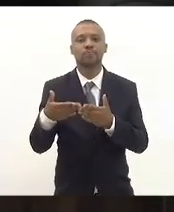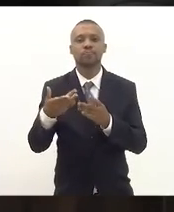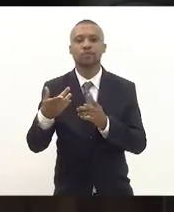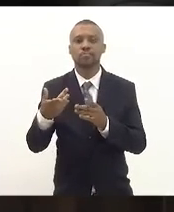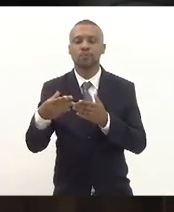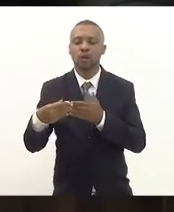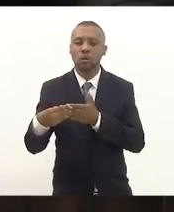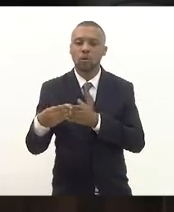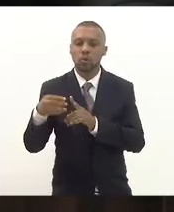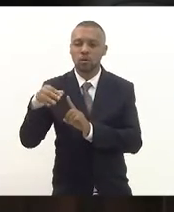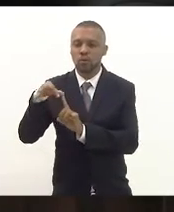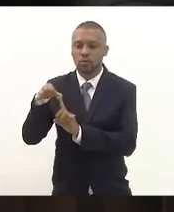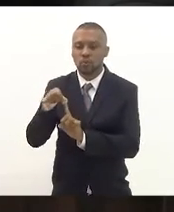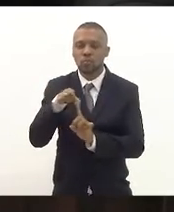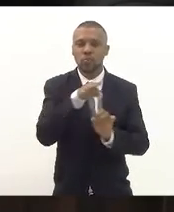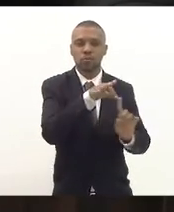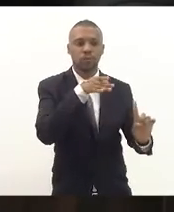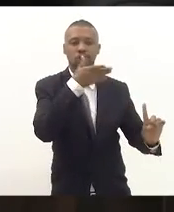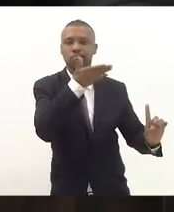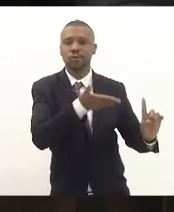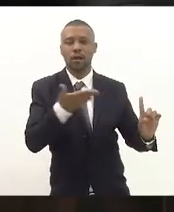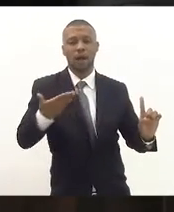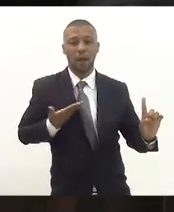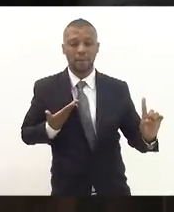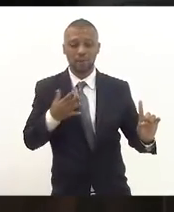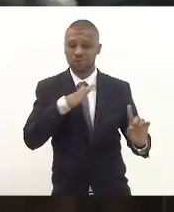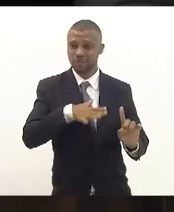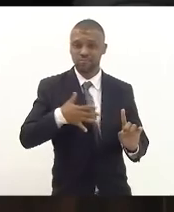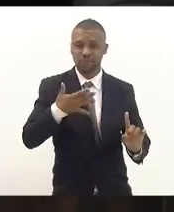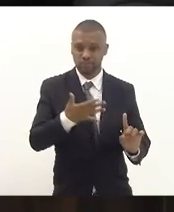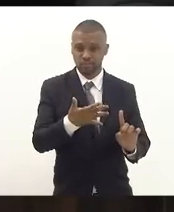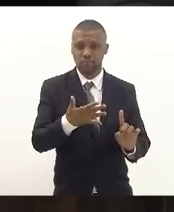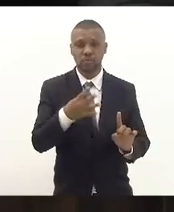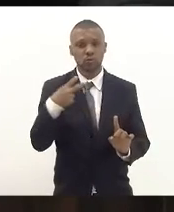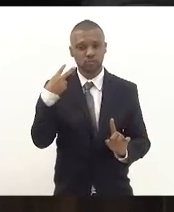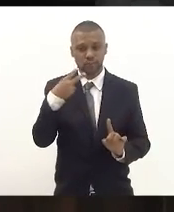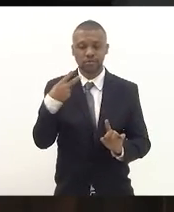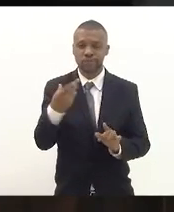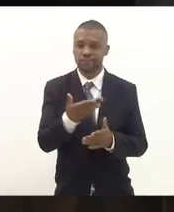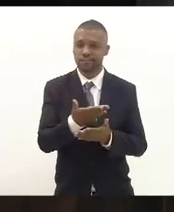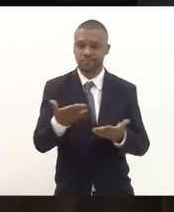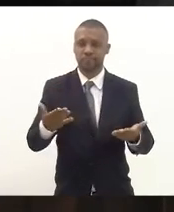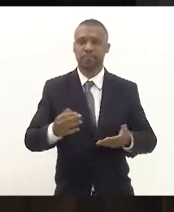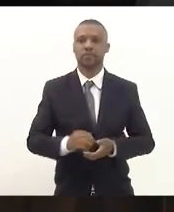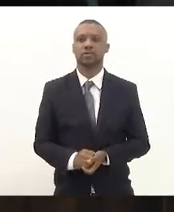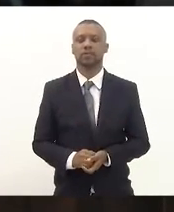grande Junior Reis Vereador amigo do Celso Alves dos vereadores